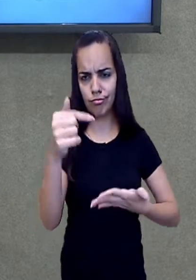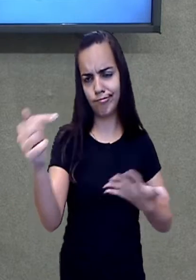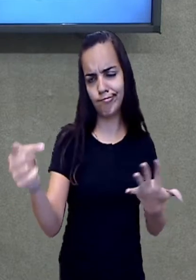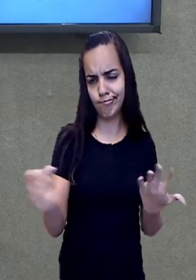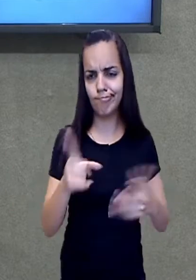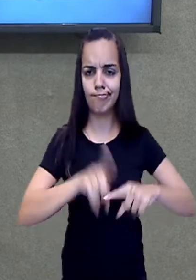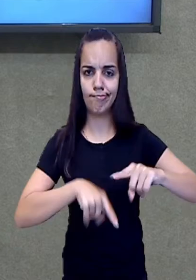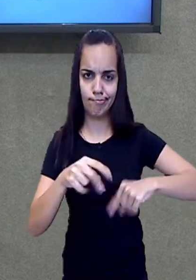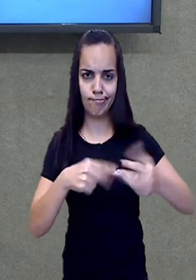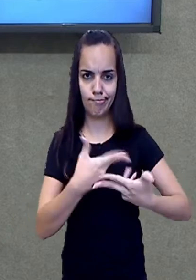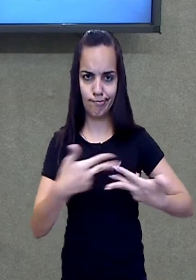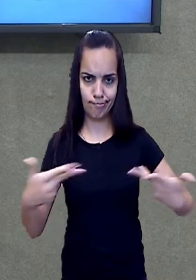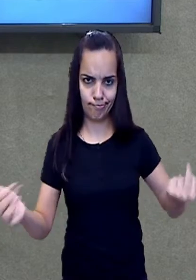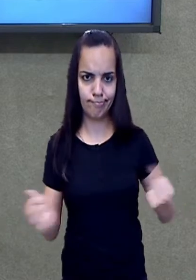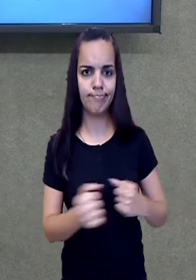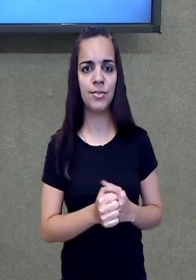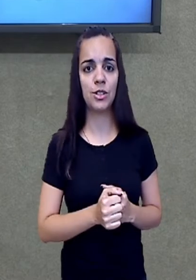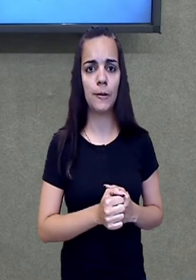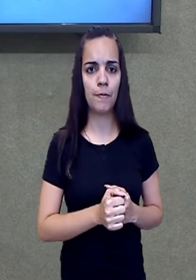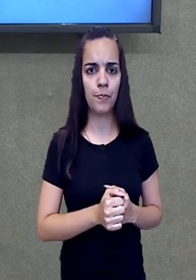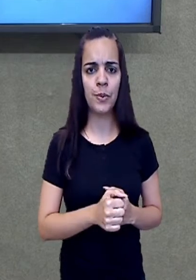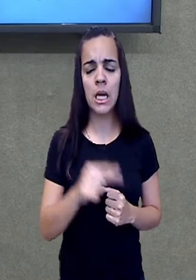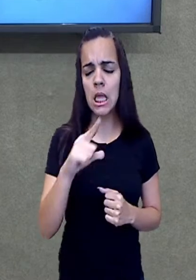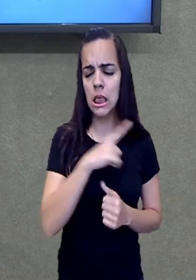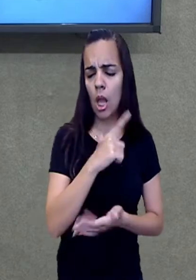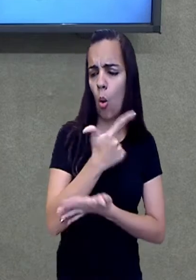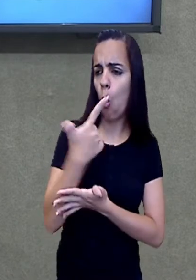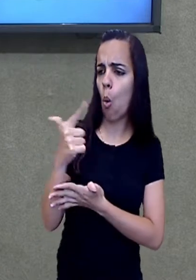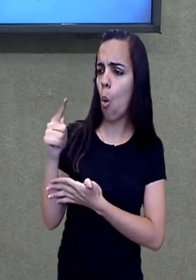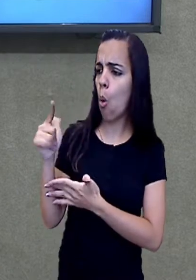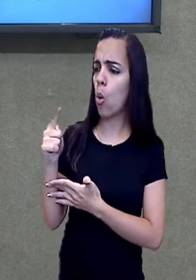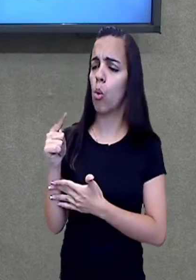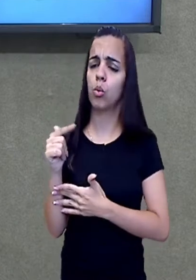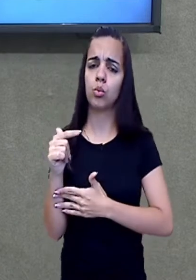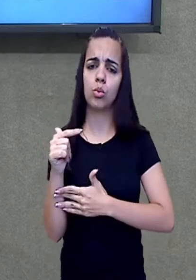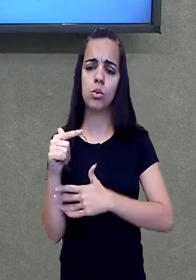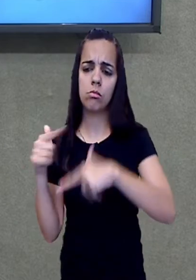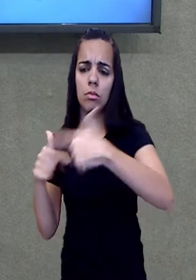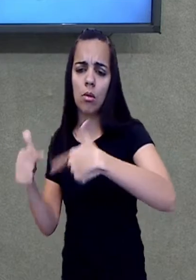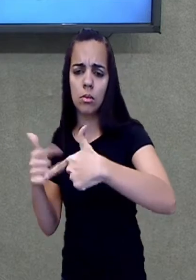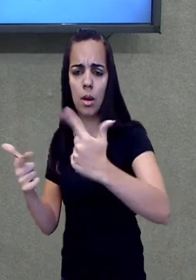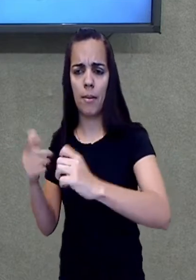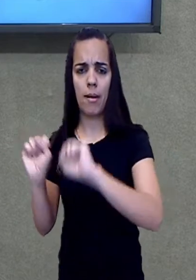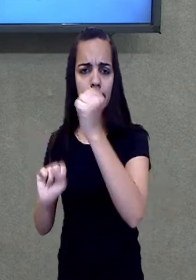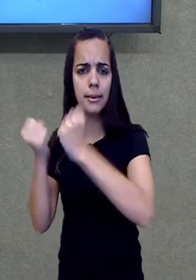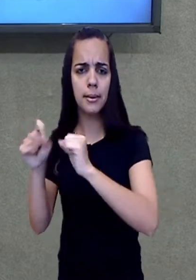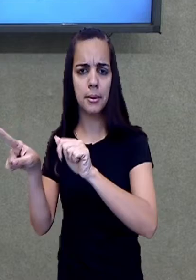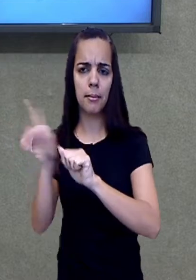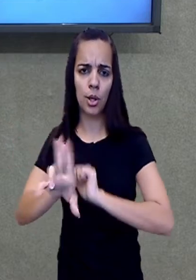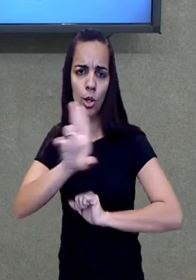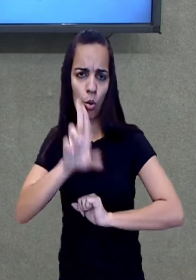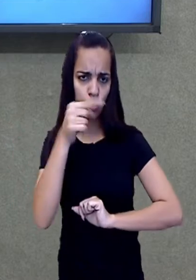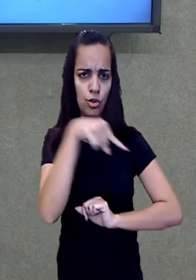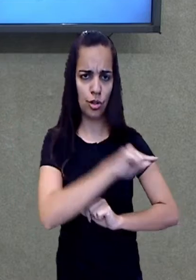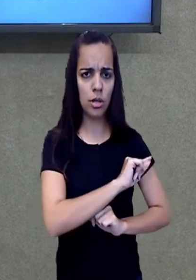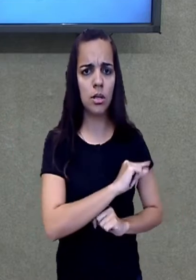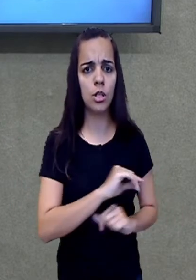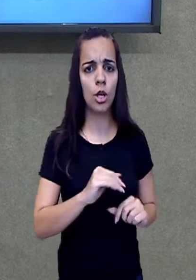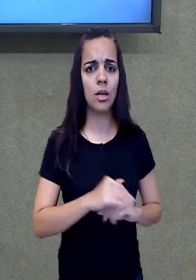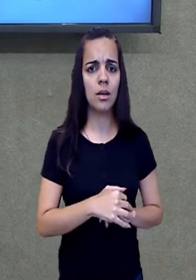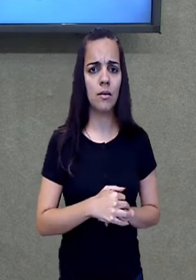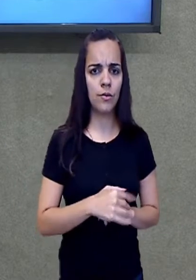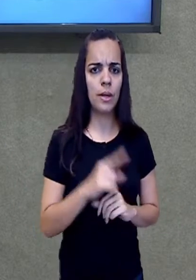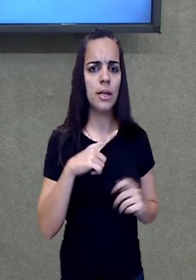matérias-primas, né? Ele trabalha como matéria-prima na produção de outros produtos. E aí o que acontece? Ela consiste